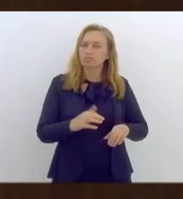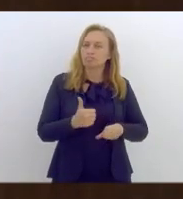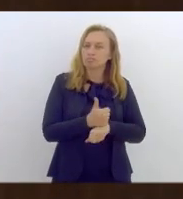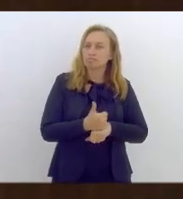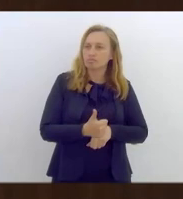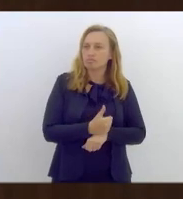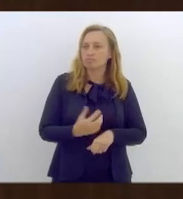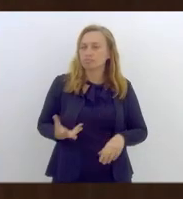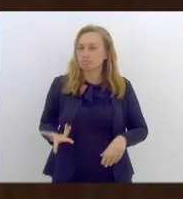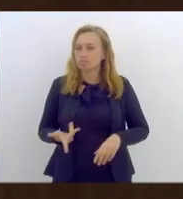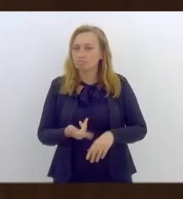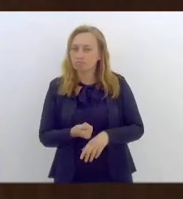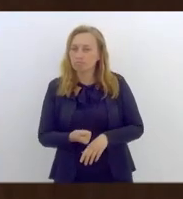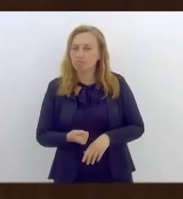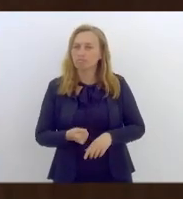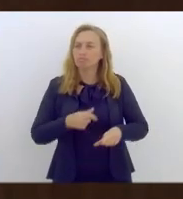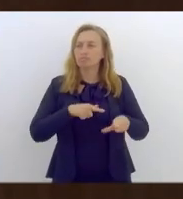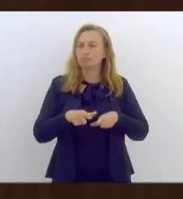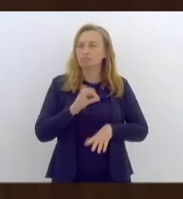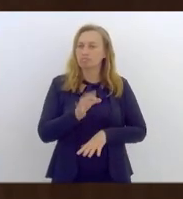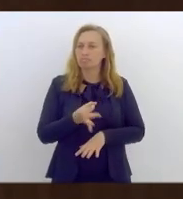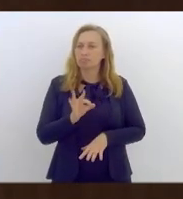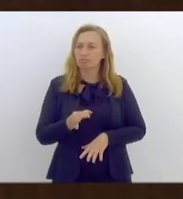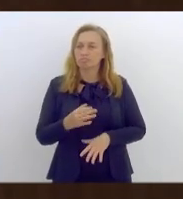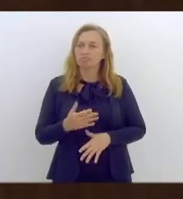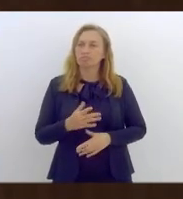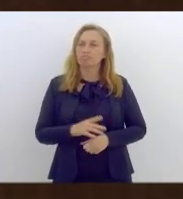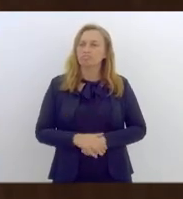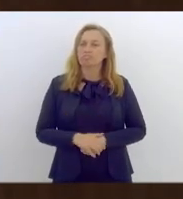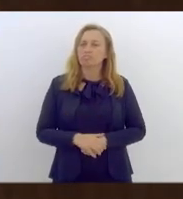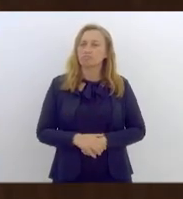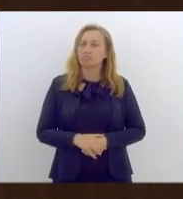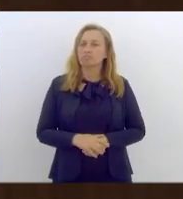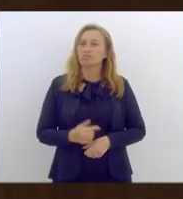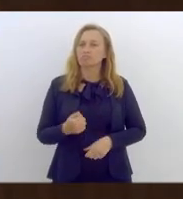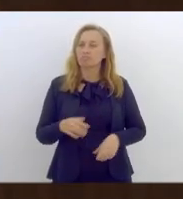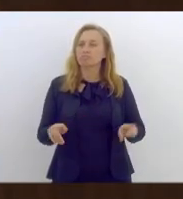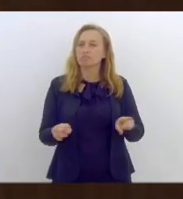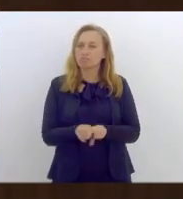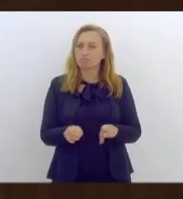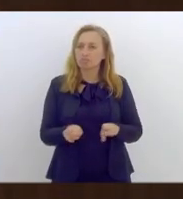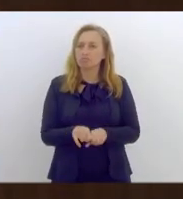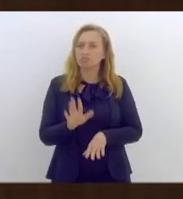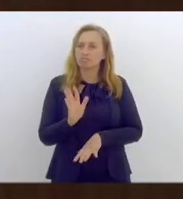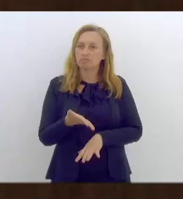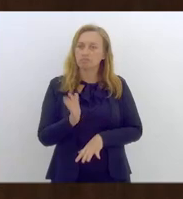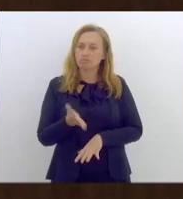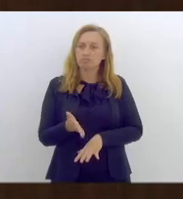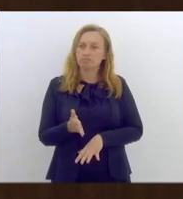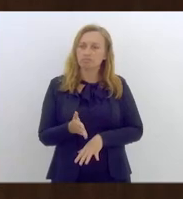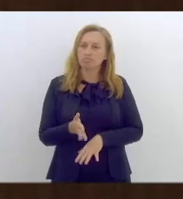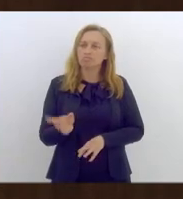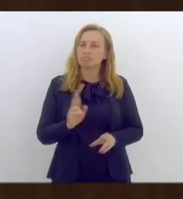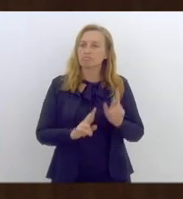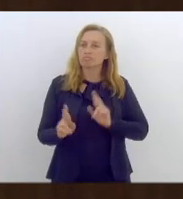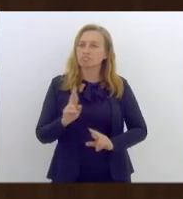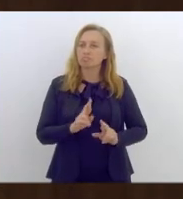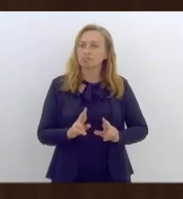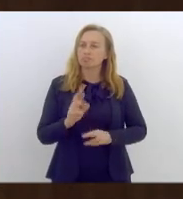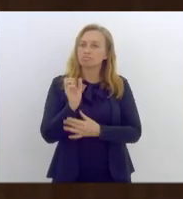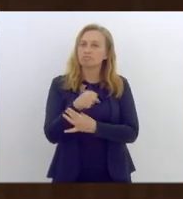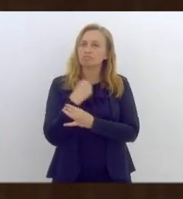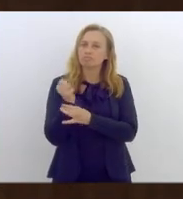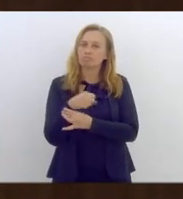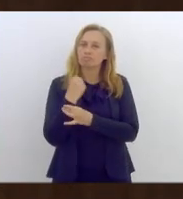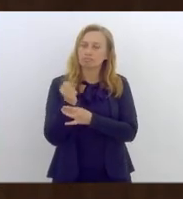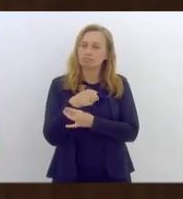adequadas e a garantia devida de descanso Nós aqui também já fizemos inclusive em relação aos fisioterapeutas